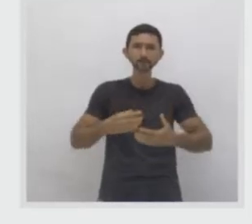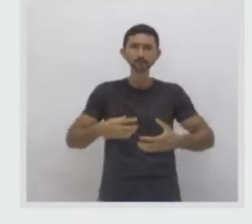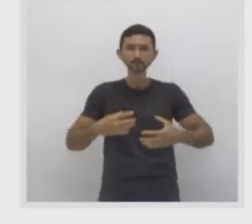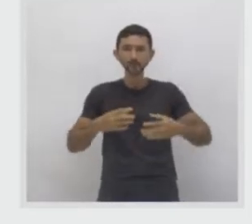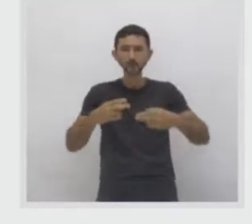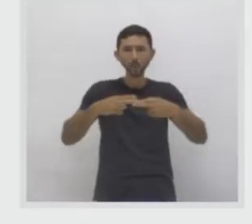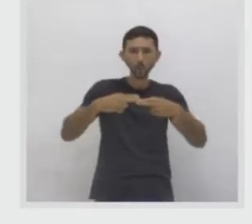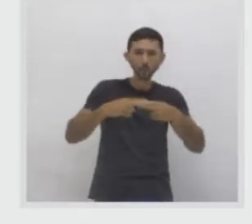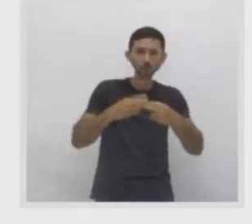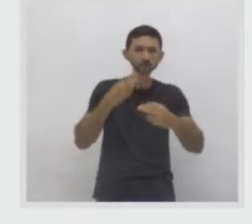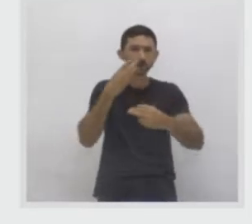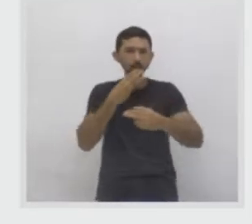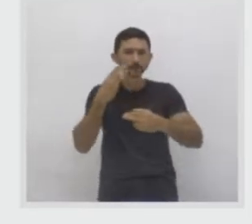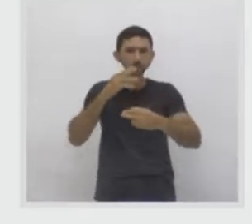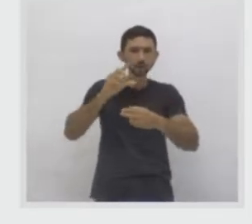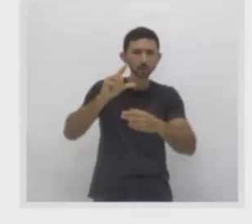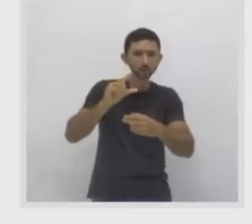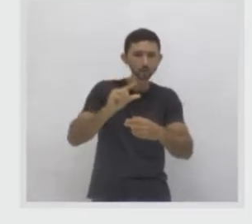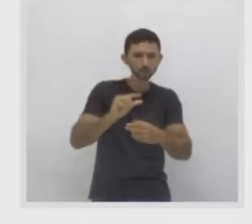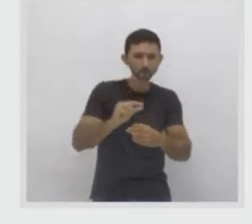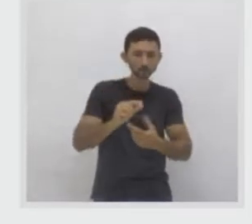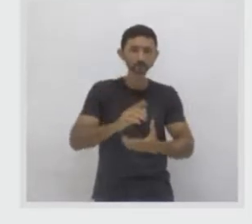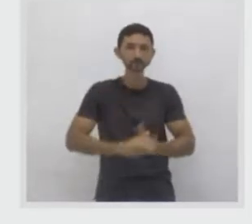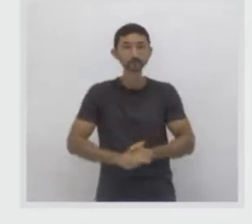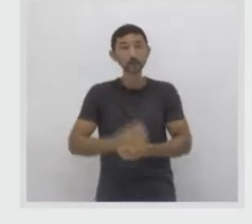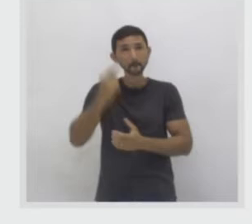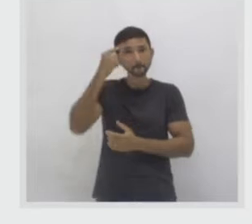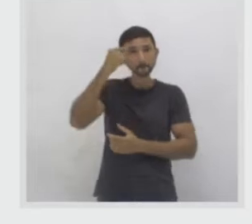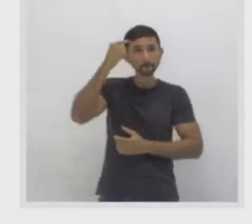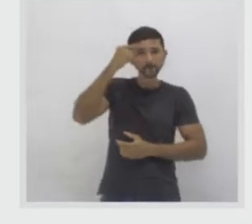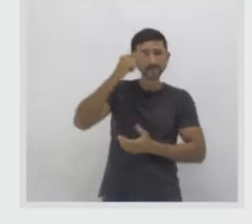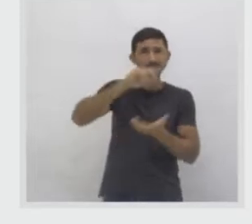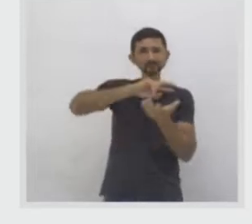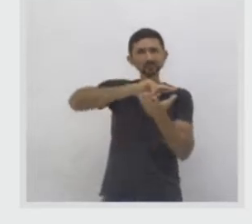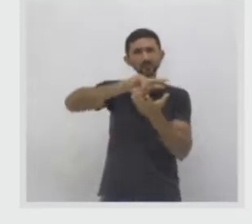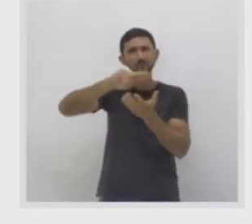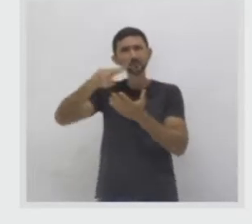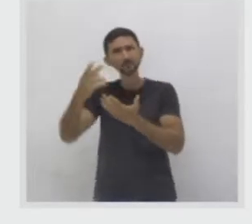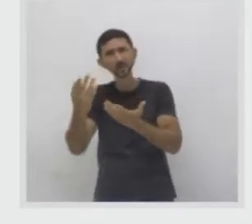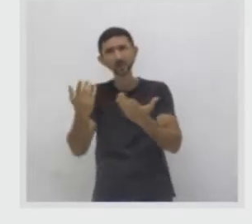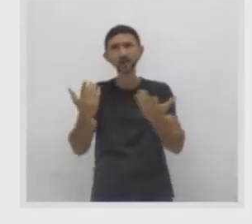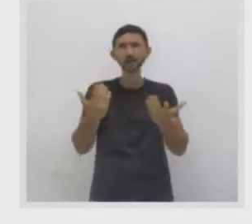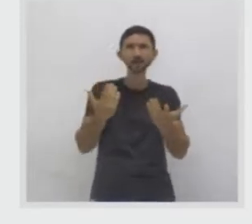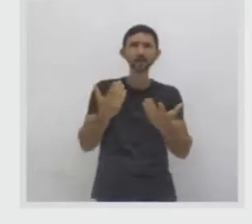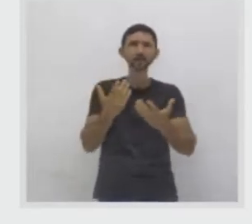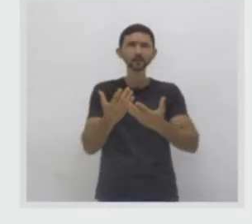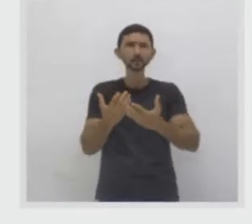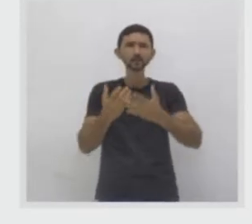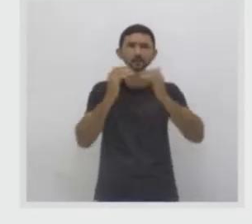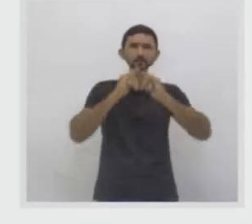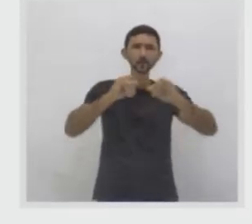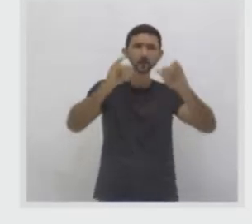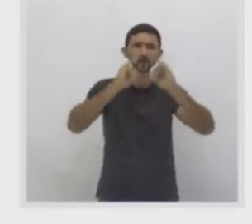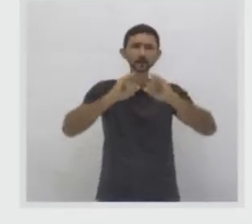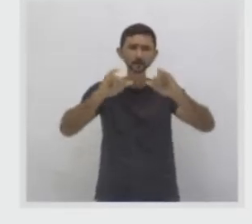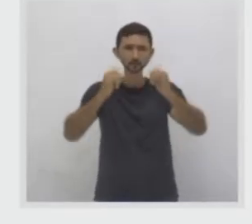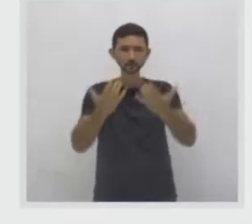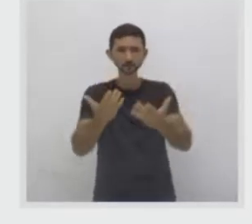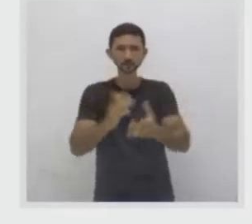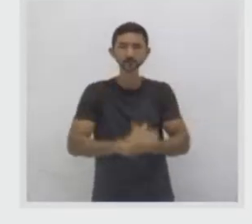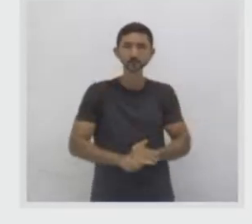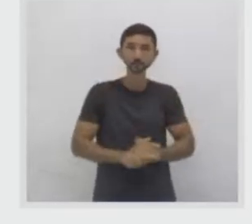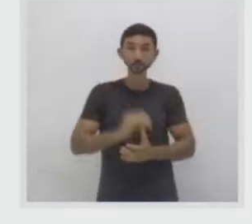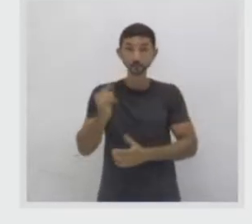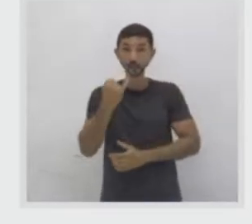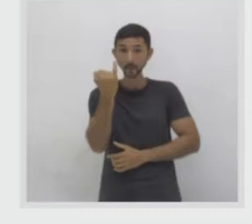do açúcar, nós temos que pensar em todos os sentidos que rodeiam este anúncio. Então, a priori,